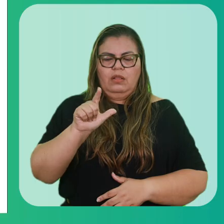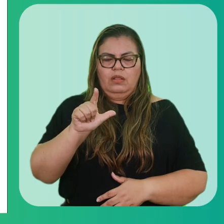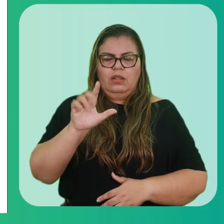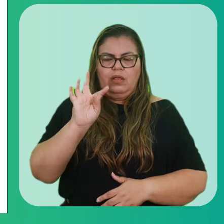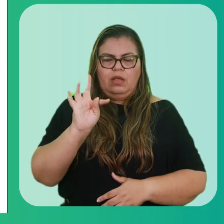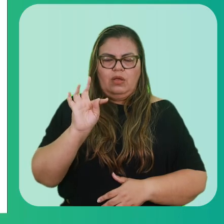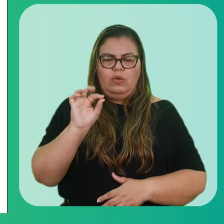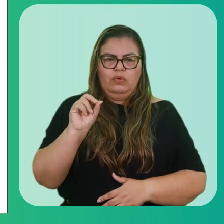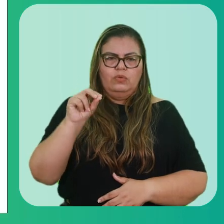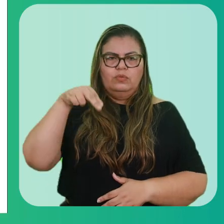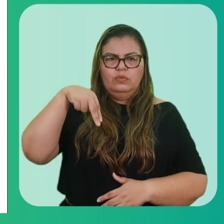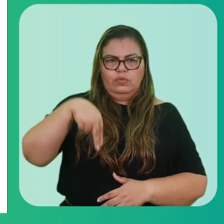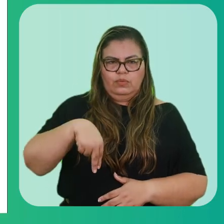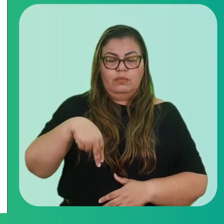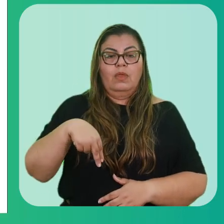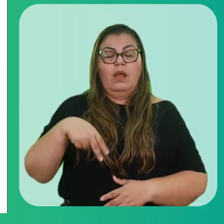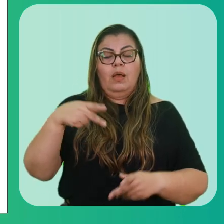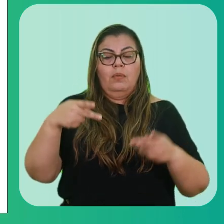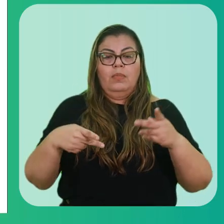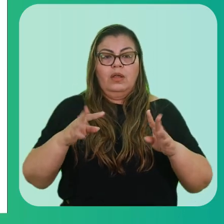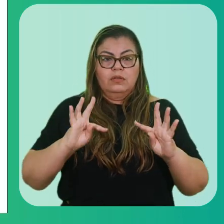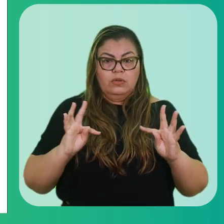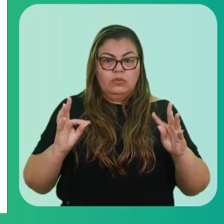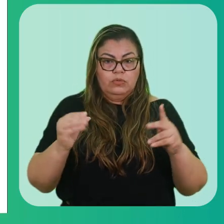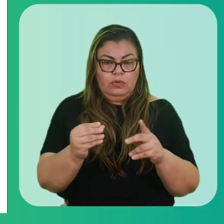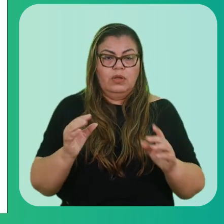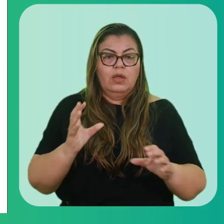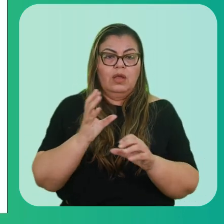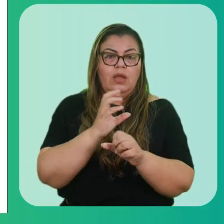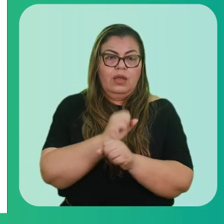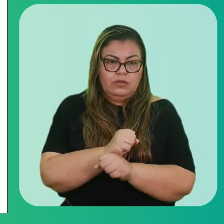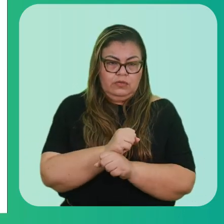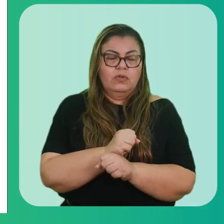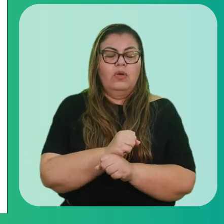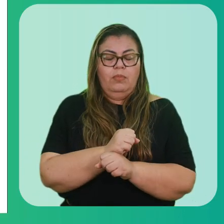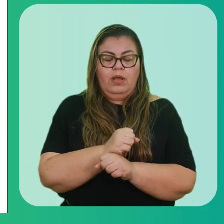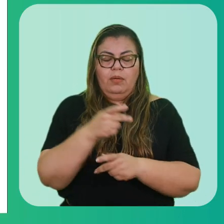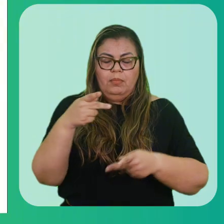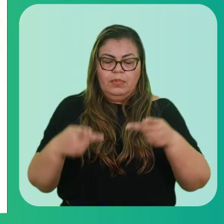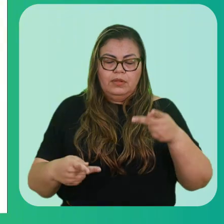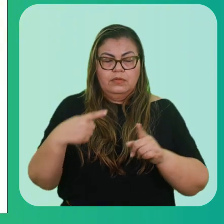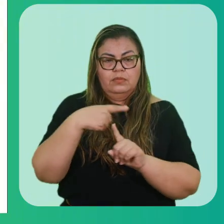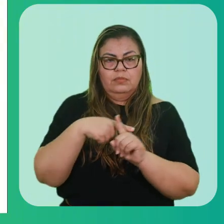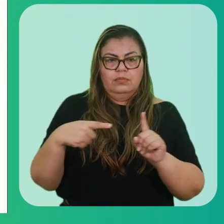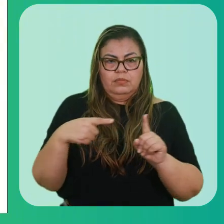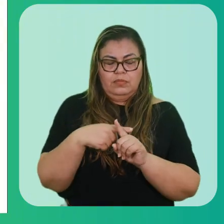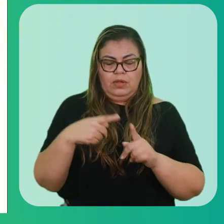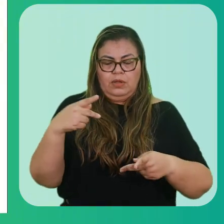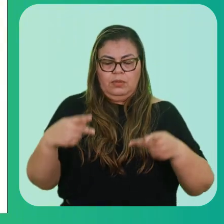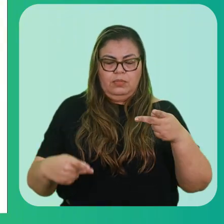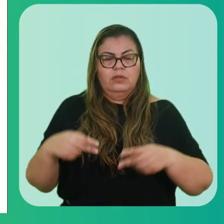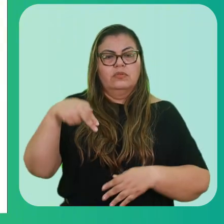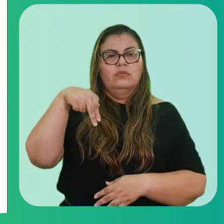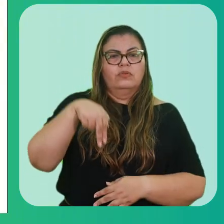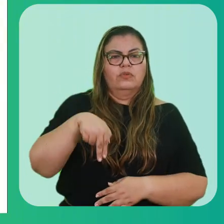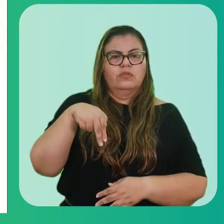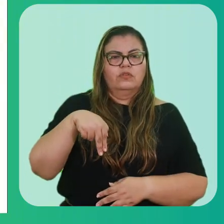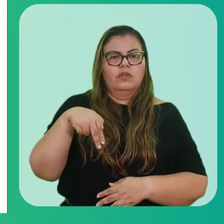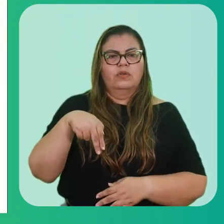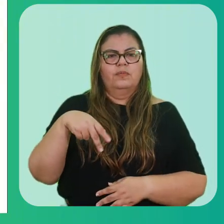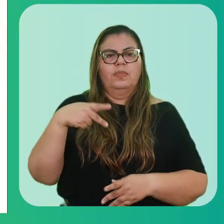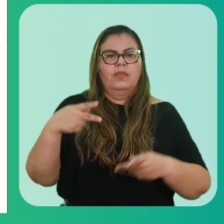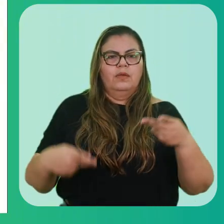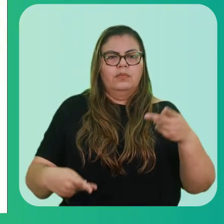pressões parciais. A pressão total é o somatório das pressões parciais. Note que eu considero a pressão do